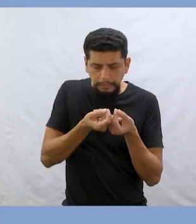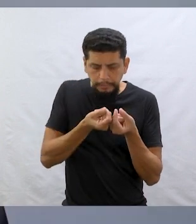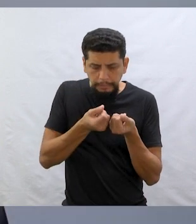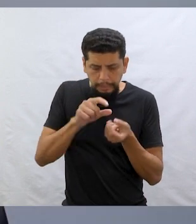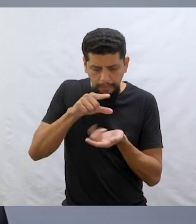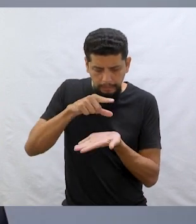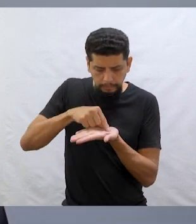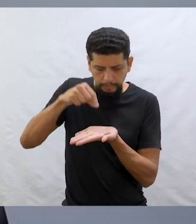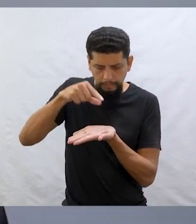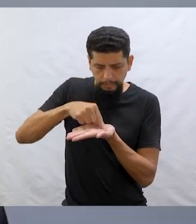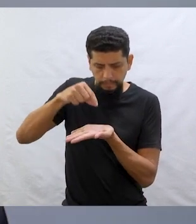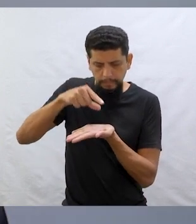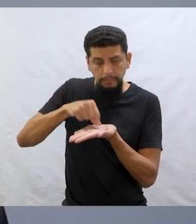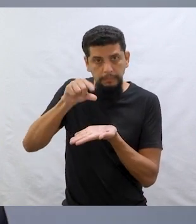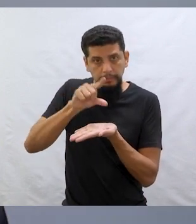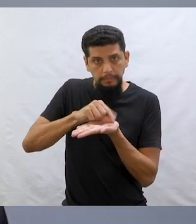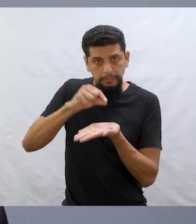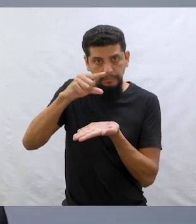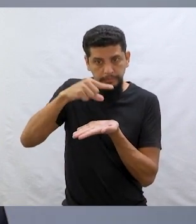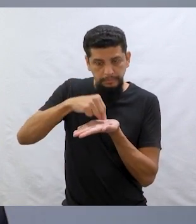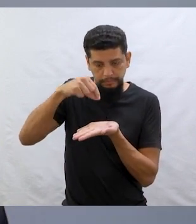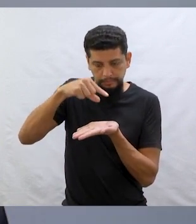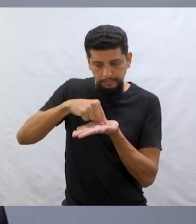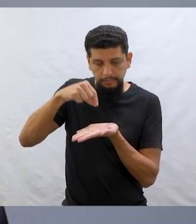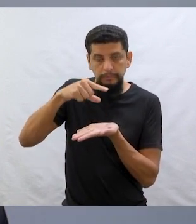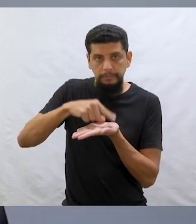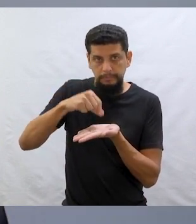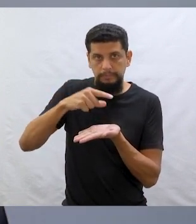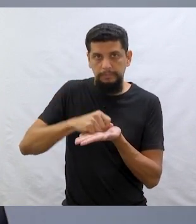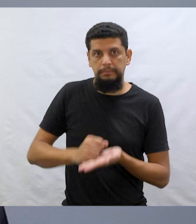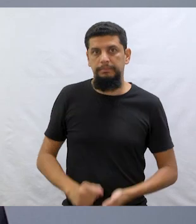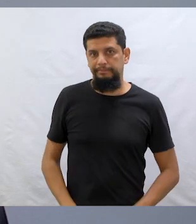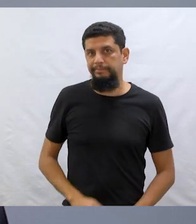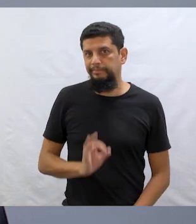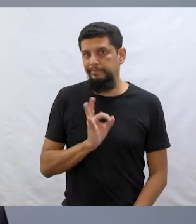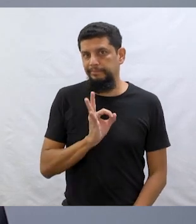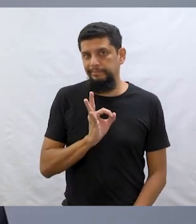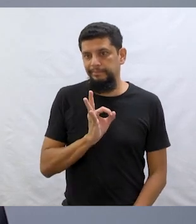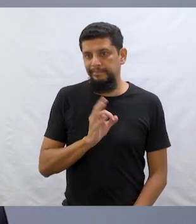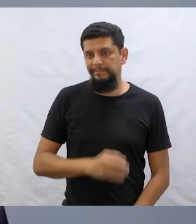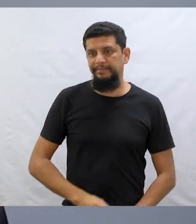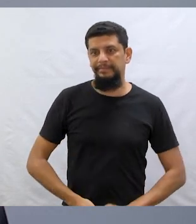vai com o biquinho lá, tentando pegar os bichinhos, né?